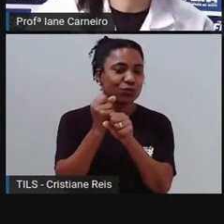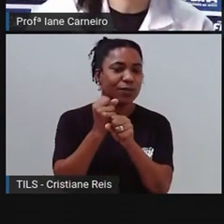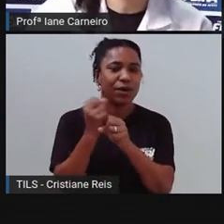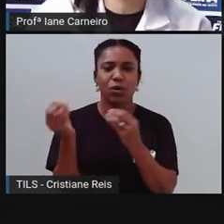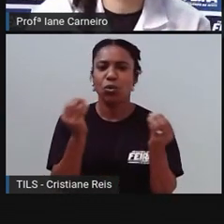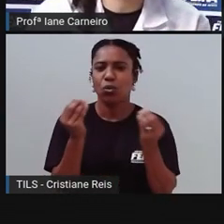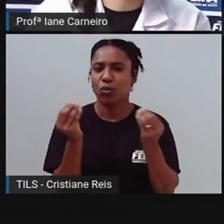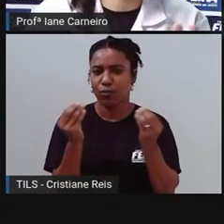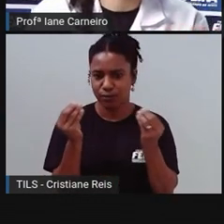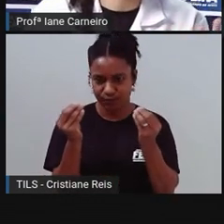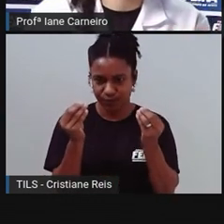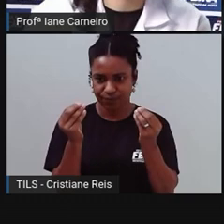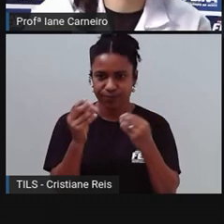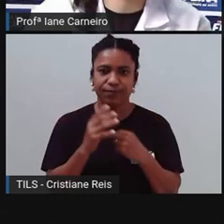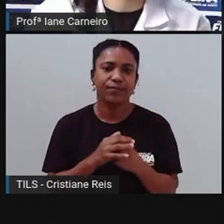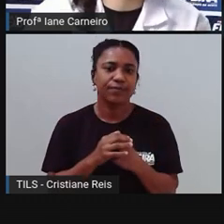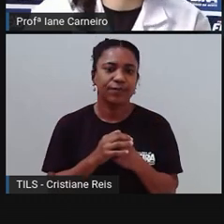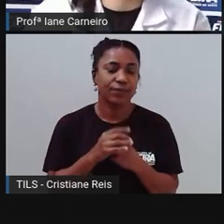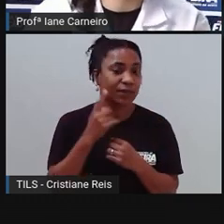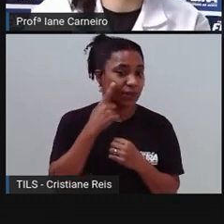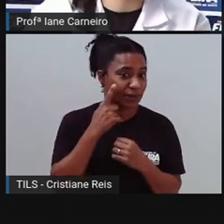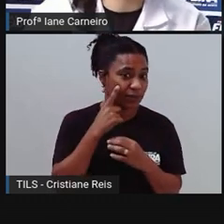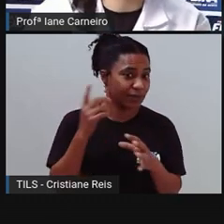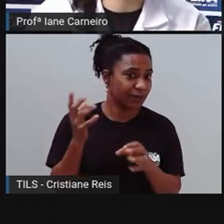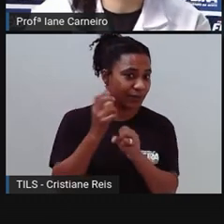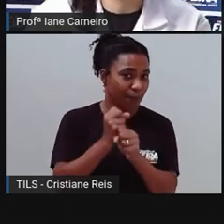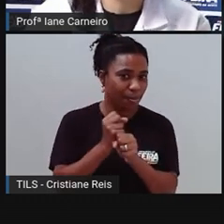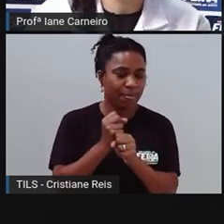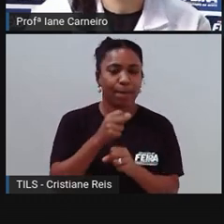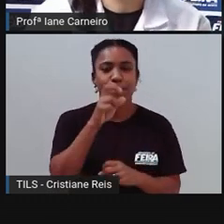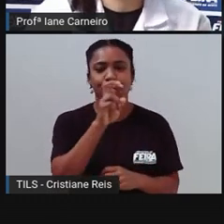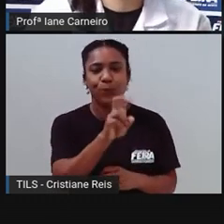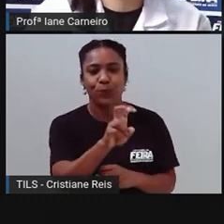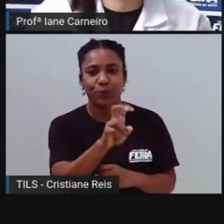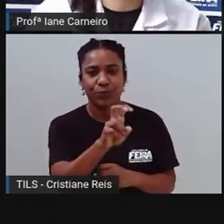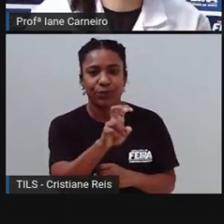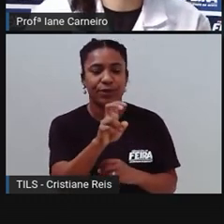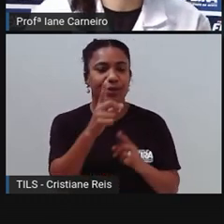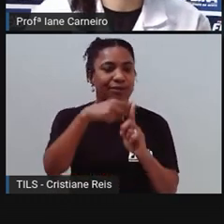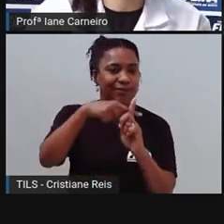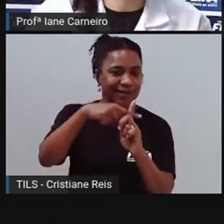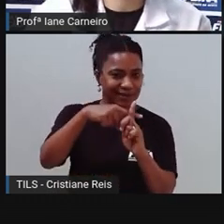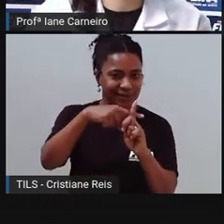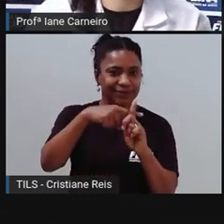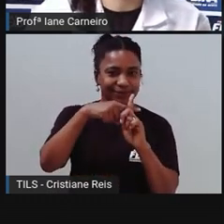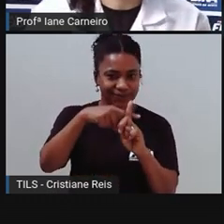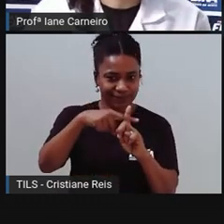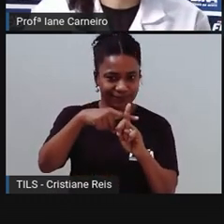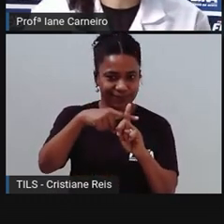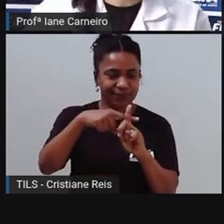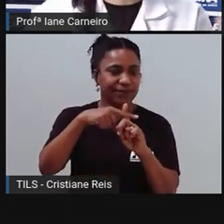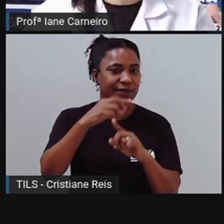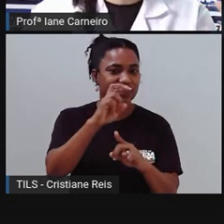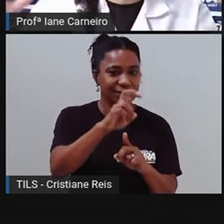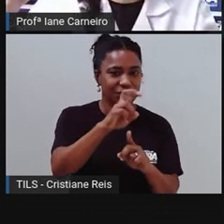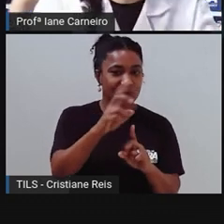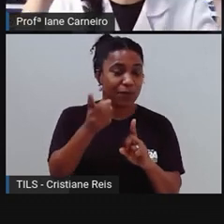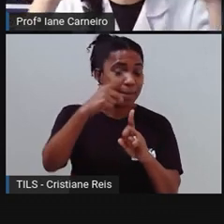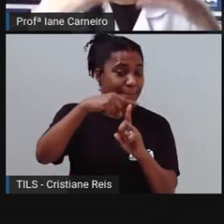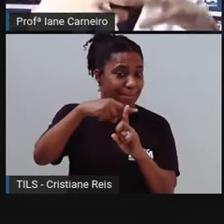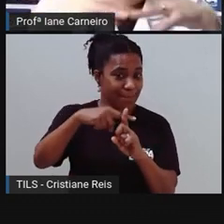com algarismos, né? Com os números. Então aqui eu vejo que tem um 5 mais, ó, por que mais, pro? Porque a gente